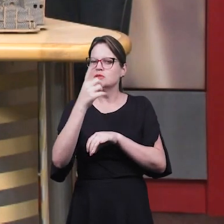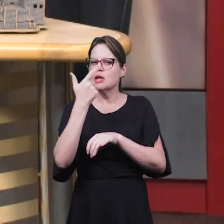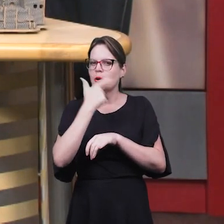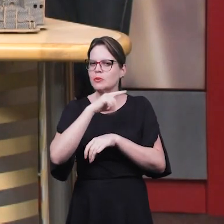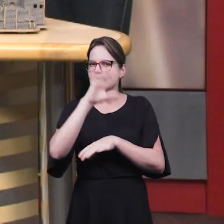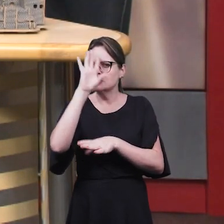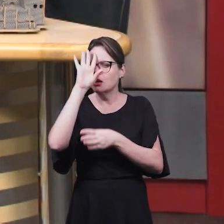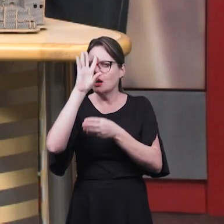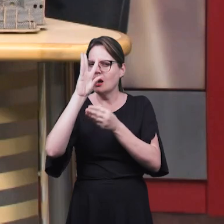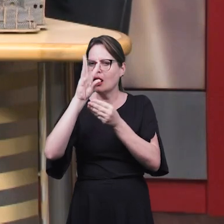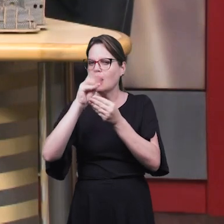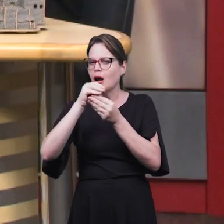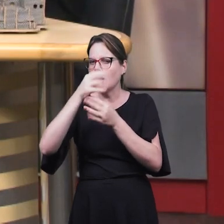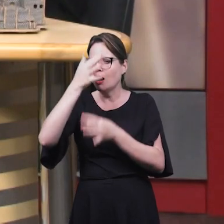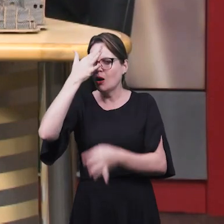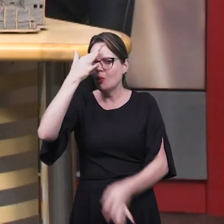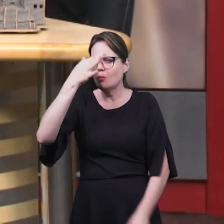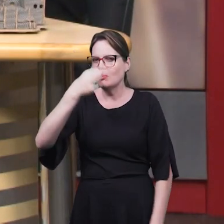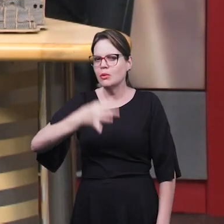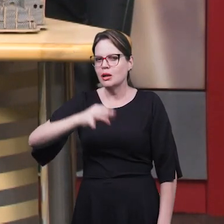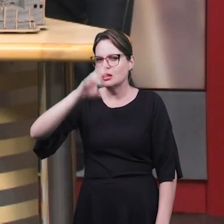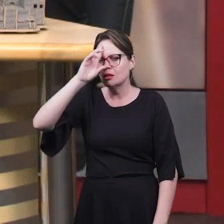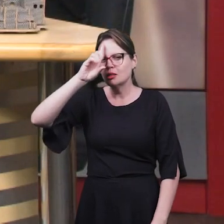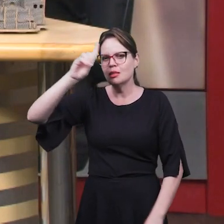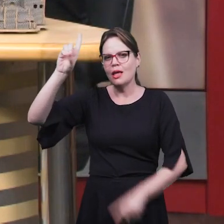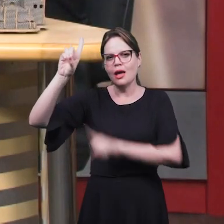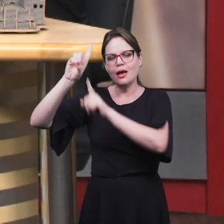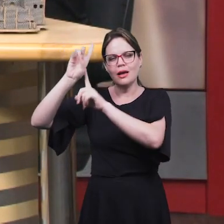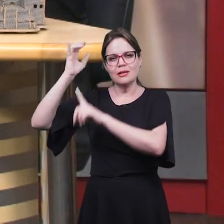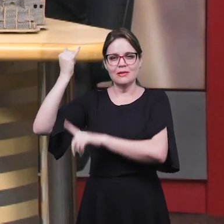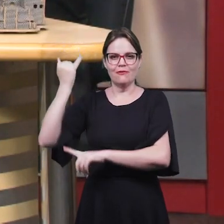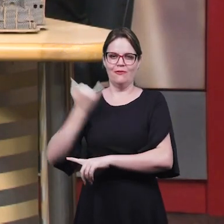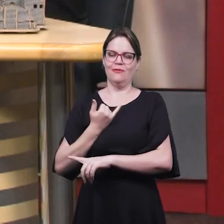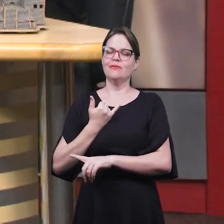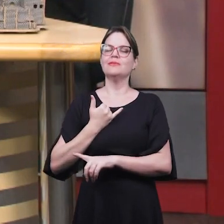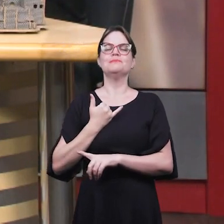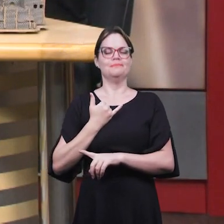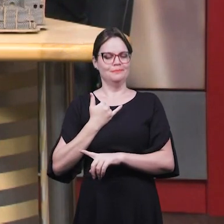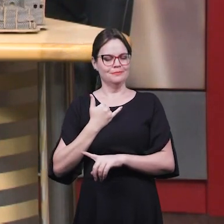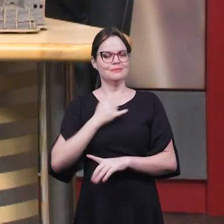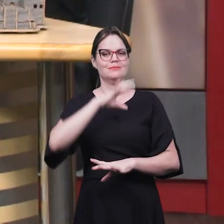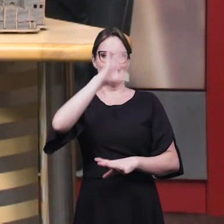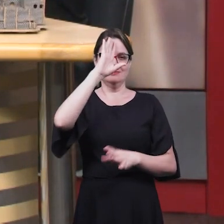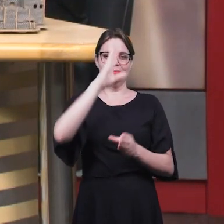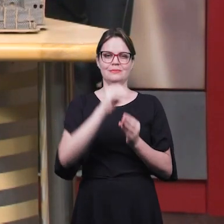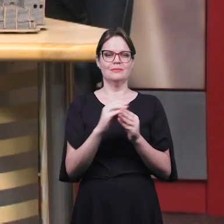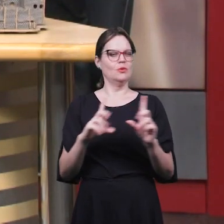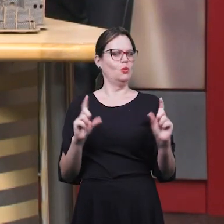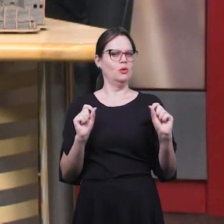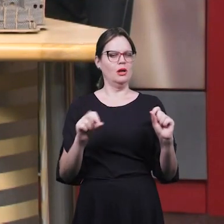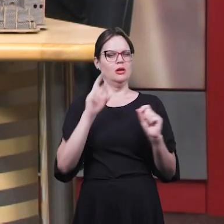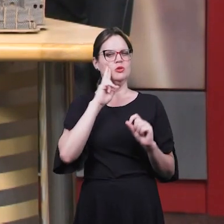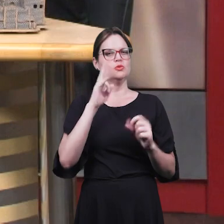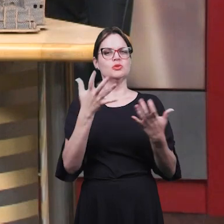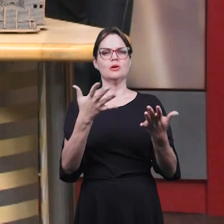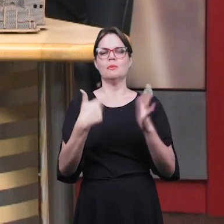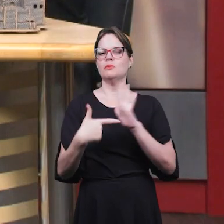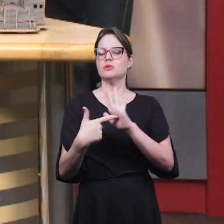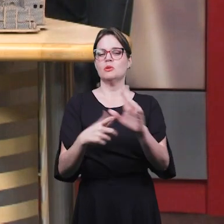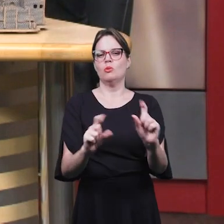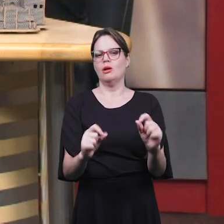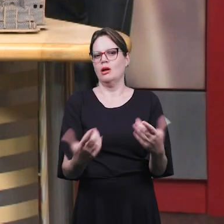compreender, né? Você compreendeu o que Deus quer mostrar na sua vida, às vezes isso dá sinais, até nas nossas vidas. O que o Senhor quer mostrar com isso?